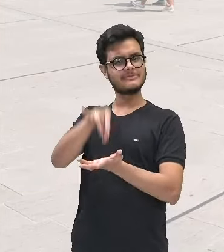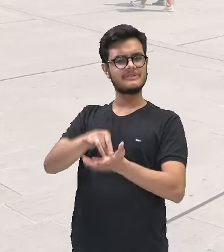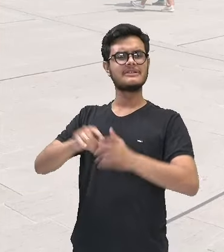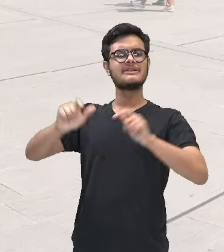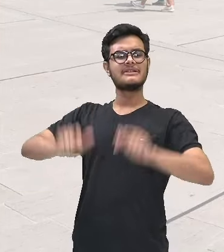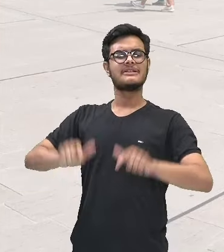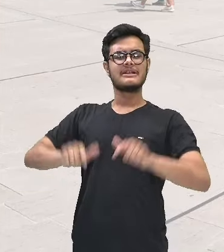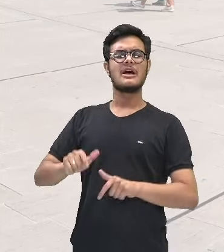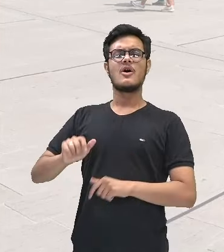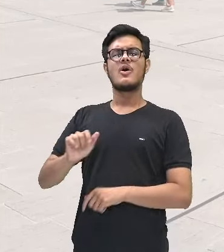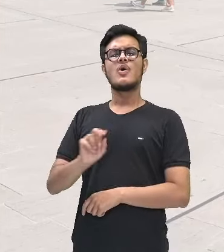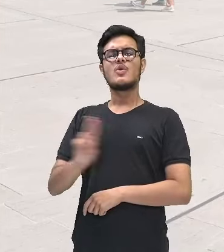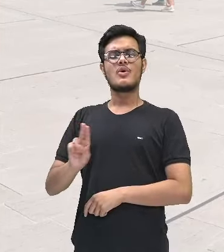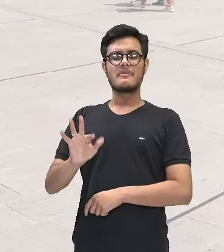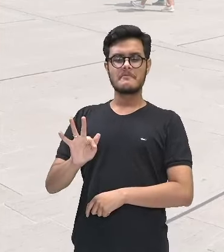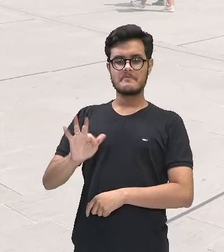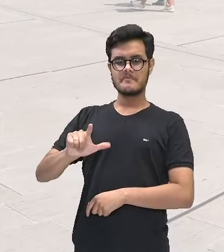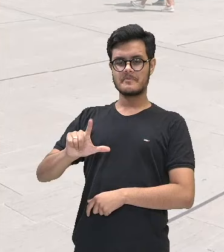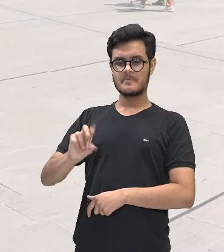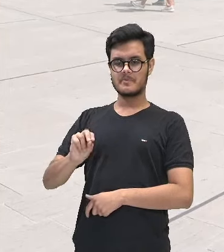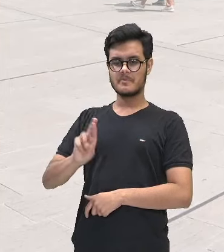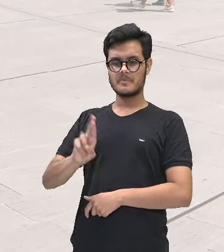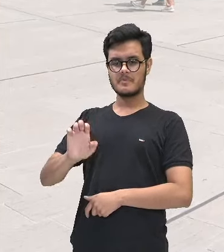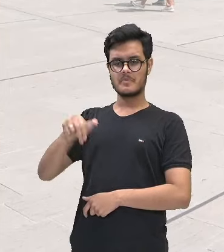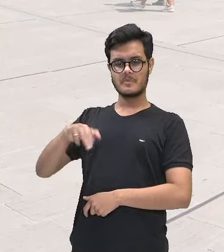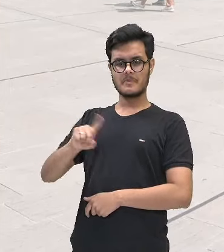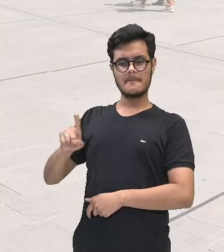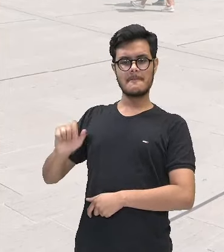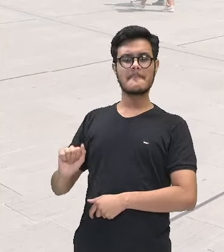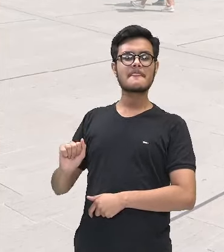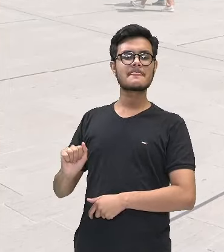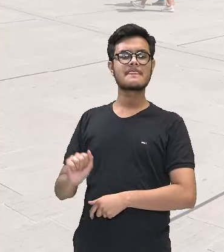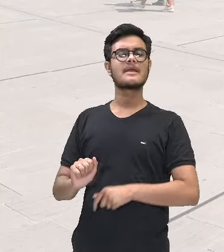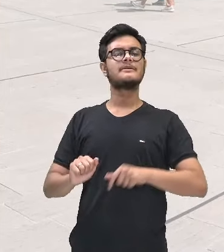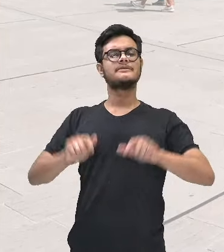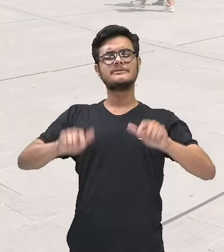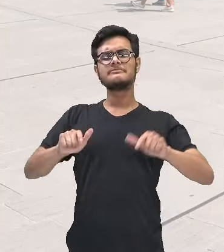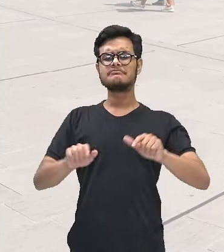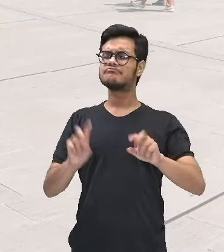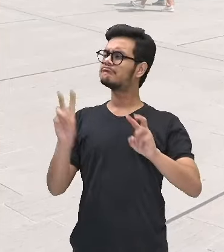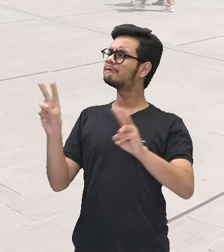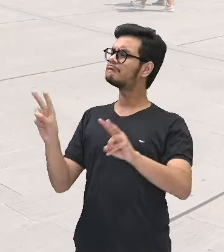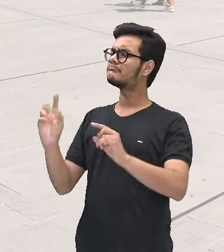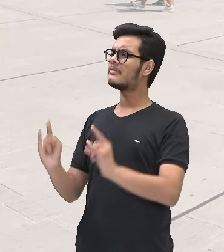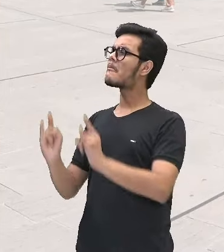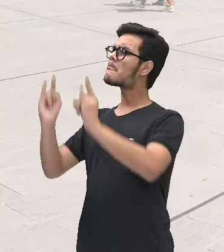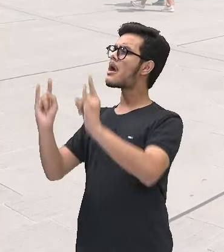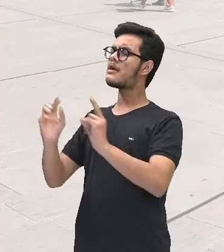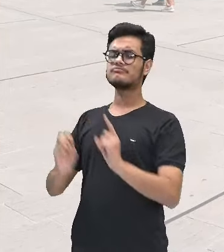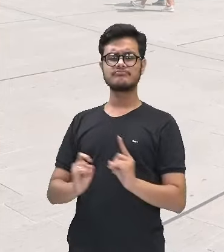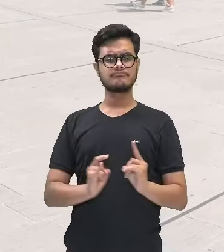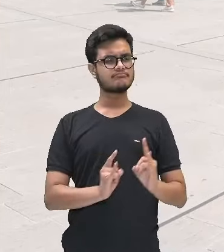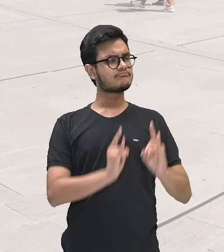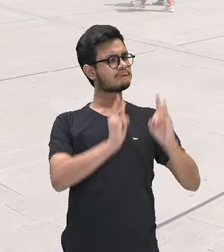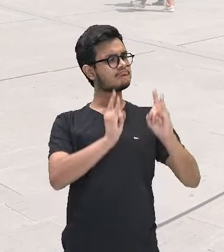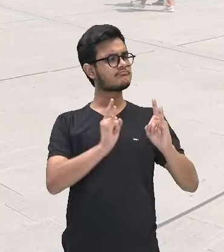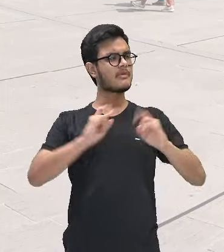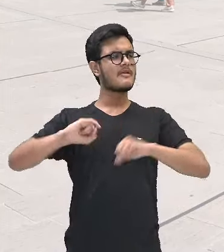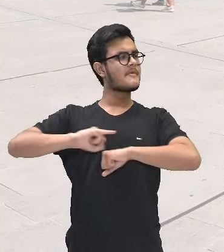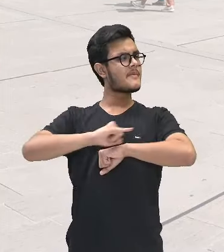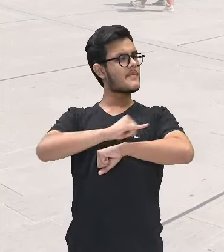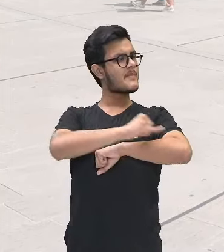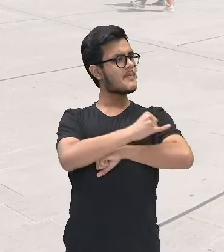chamada Florença. Então aqui nós estamos numa praça, temos aqui outros monumentos também, e essa representação desta